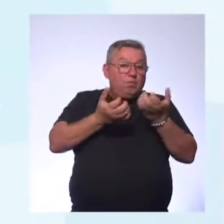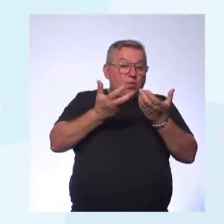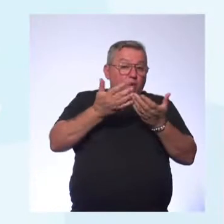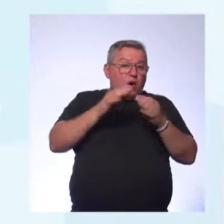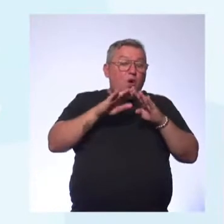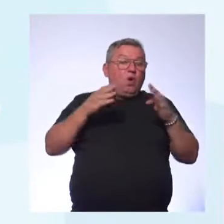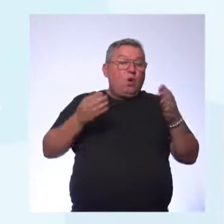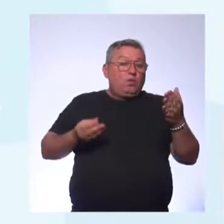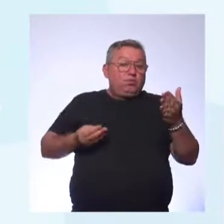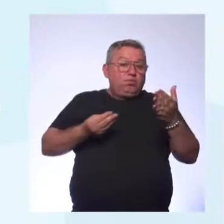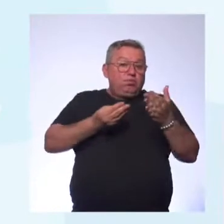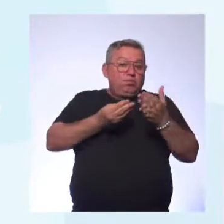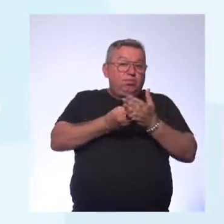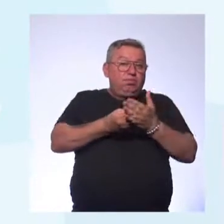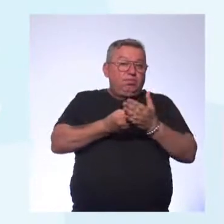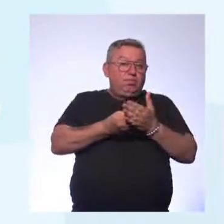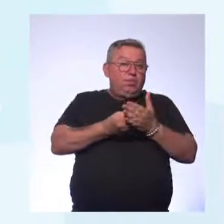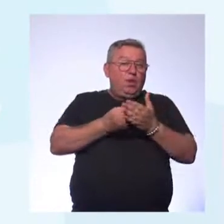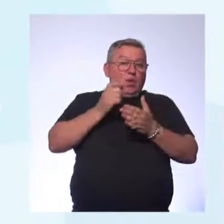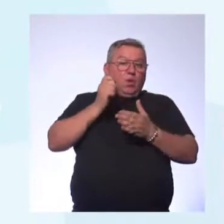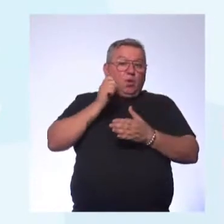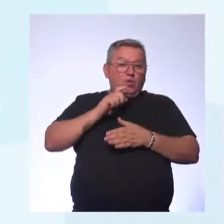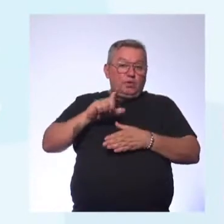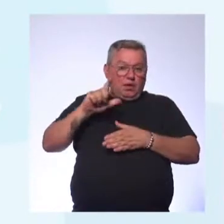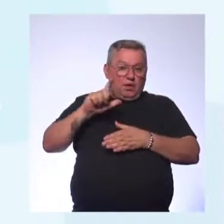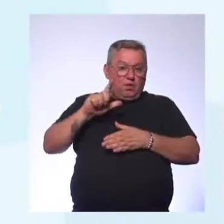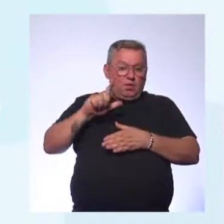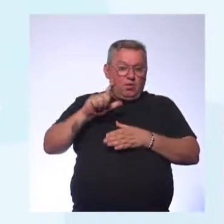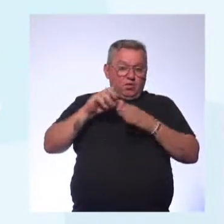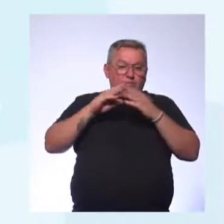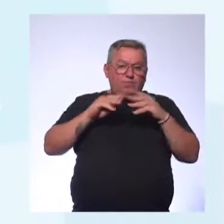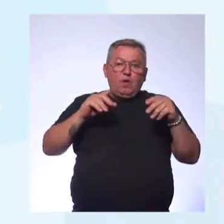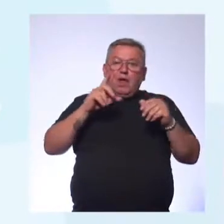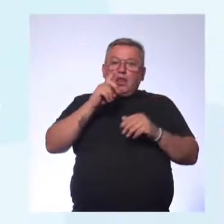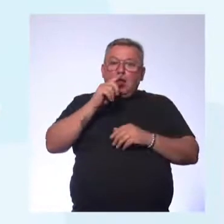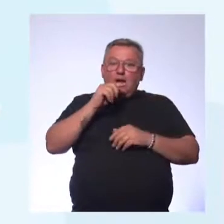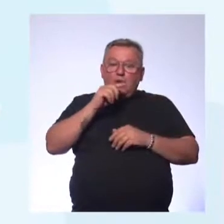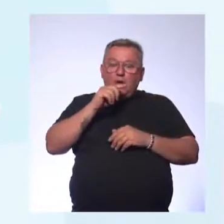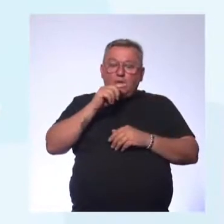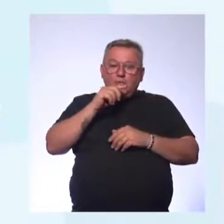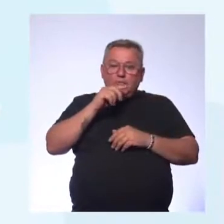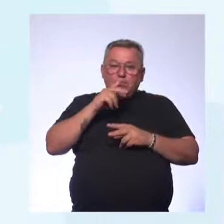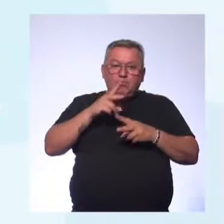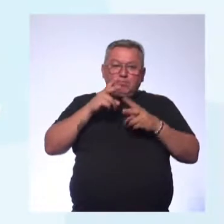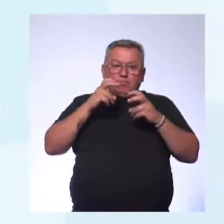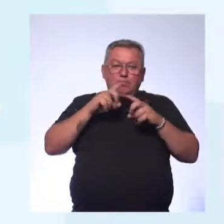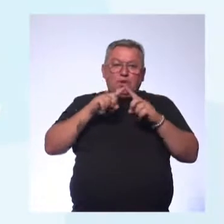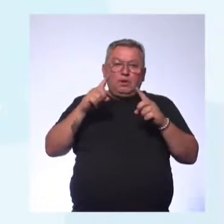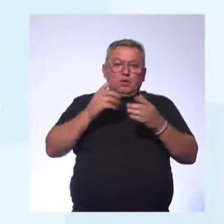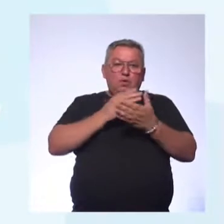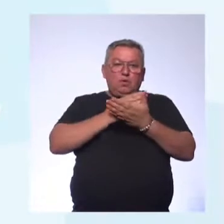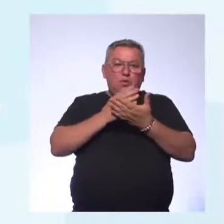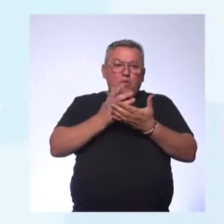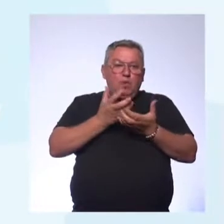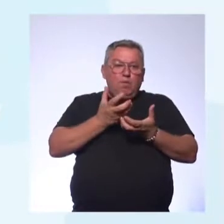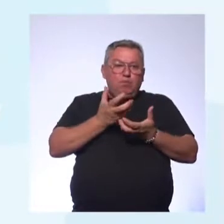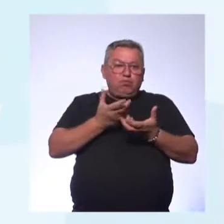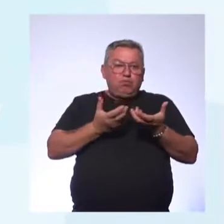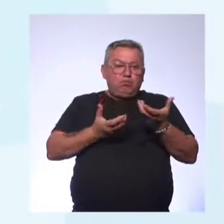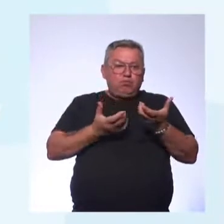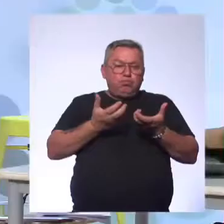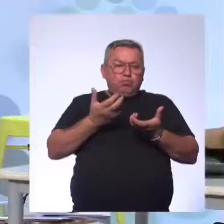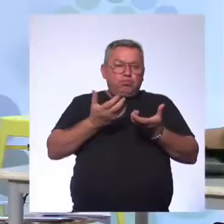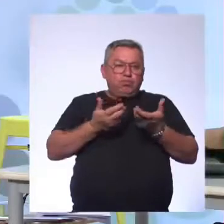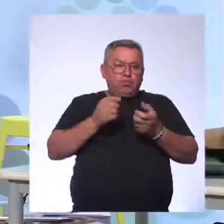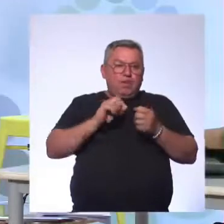acrescentamos o sal ou dissolvemos o sal na água Observe que o ponto de ebulição dessa